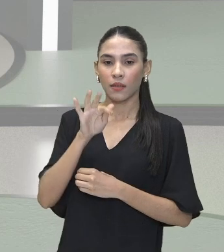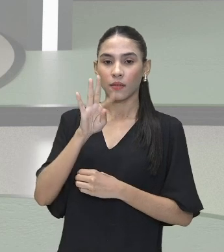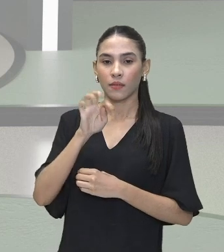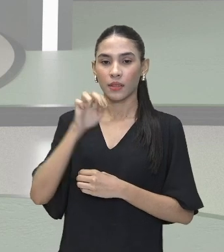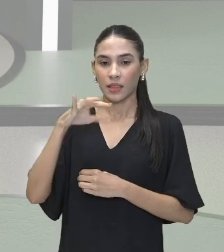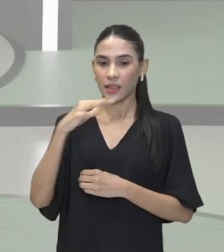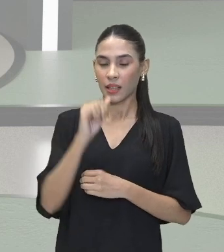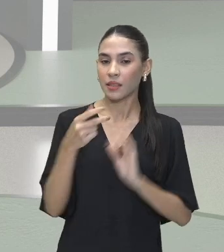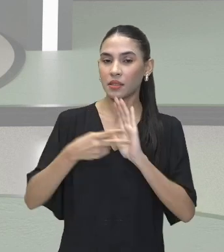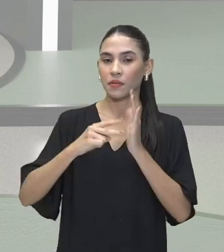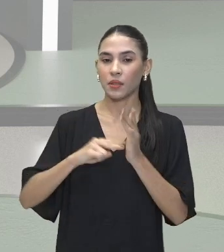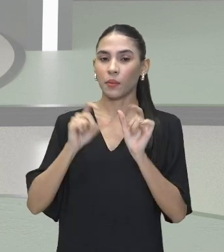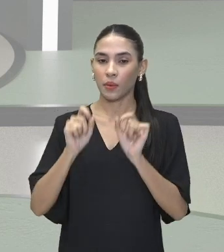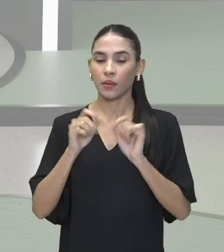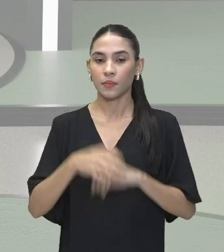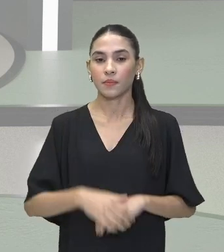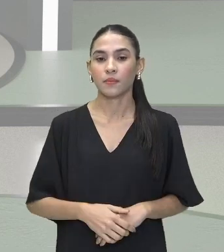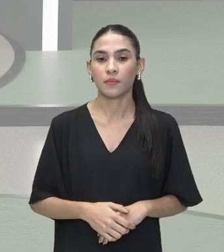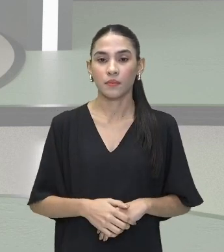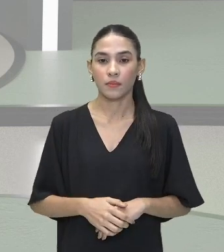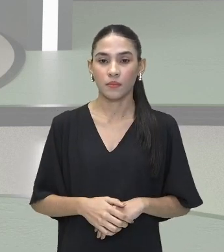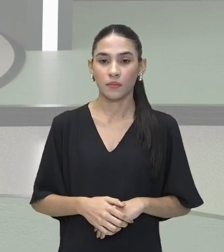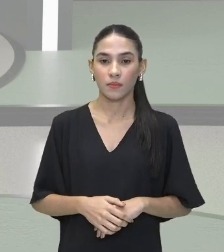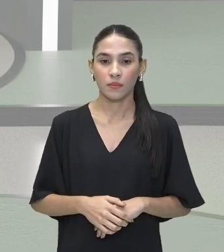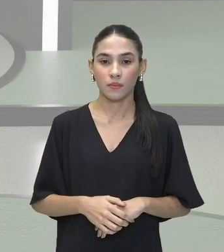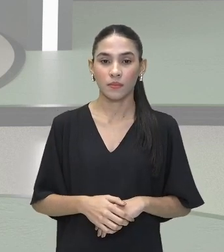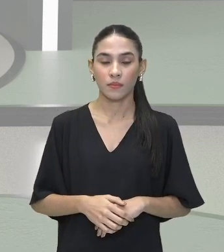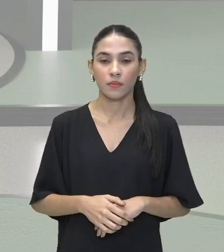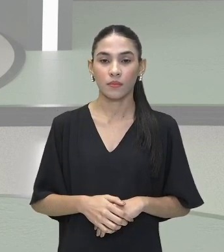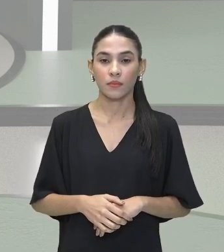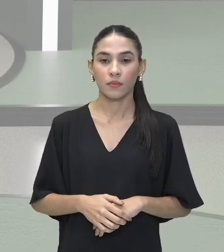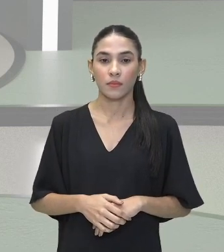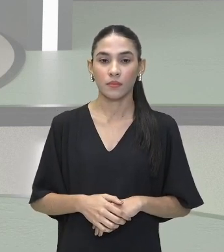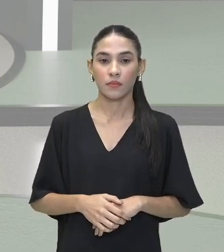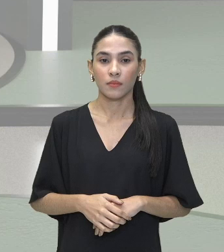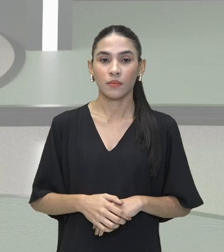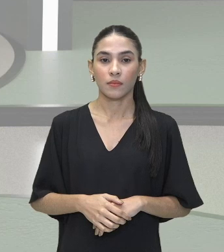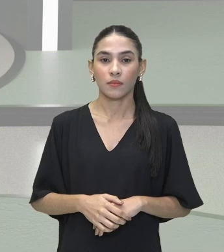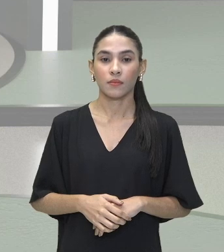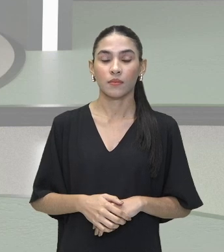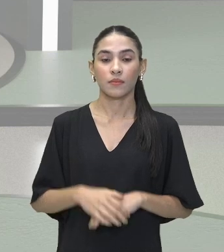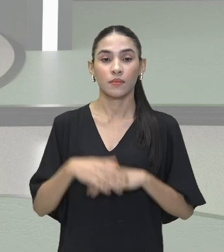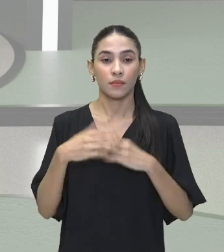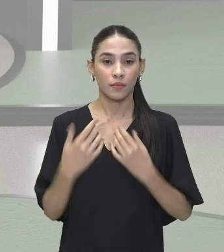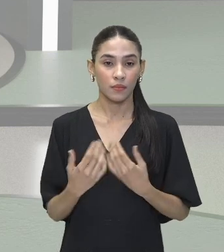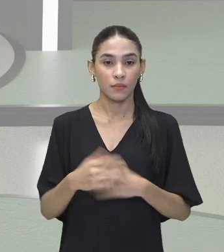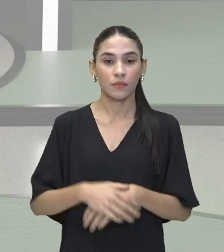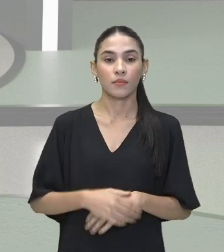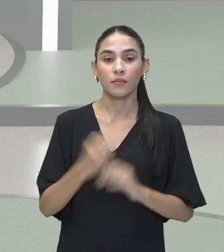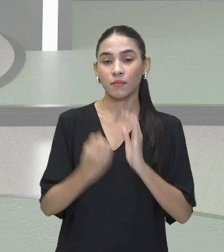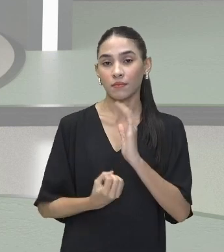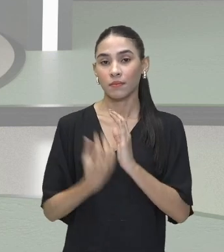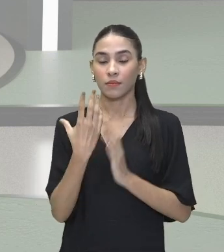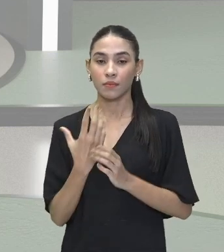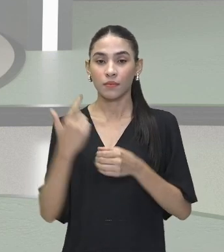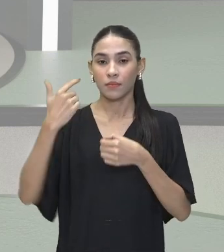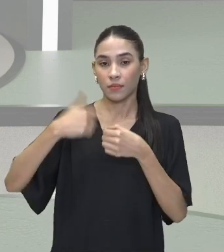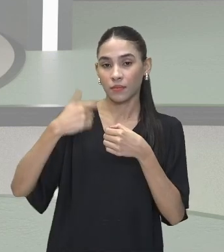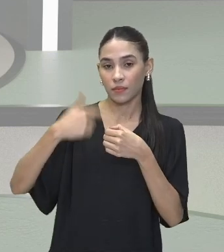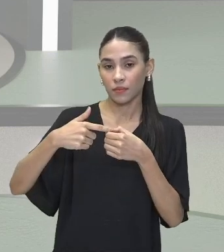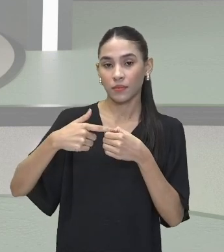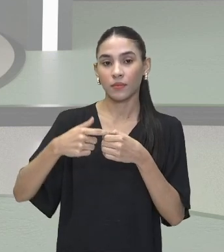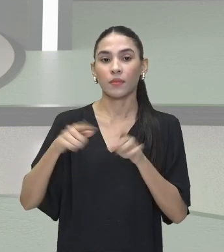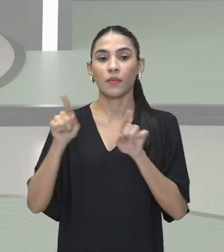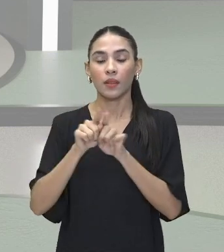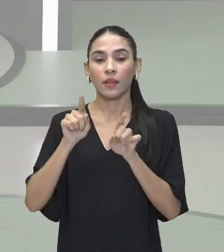naftênico, o que ele é? Ele é, continuando aqui, ele dá origem a